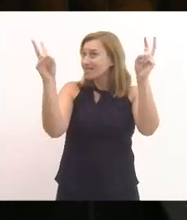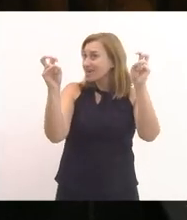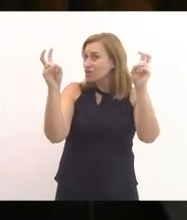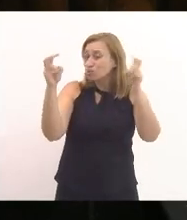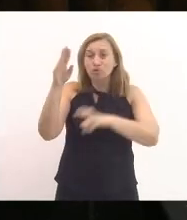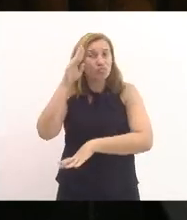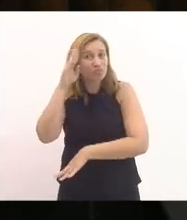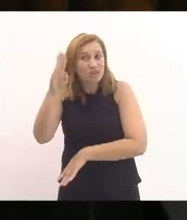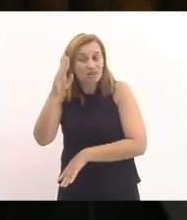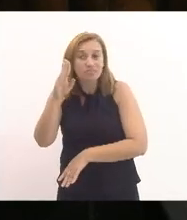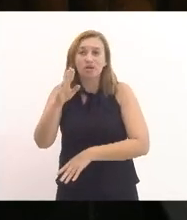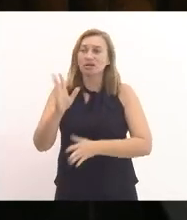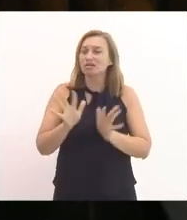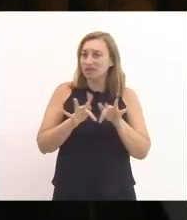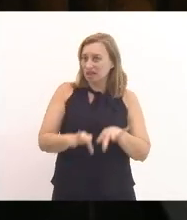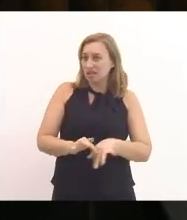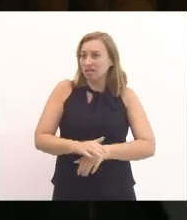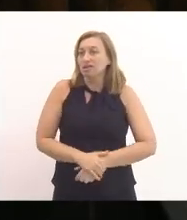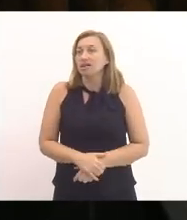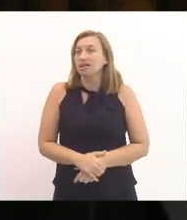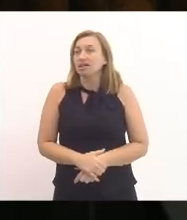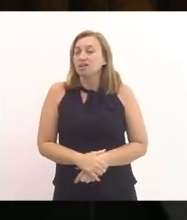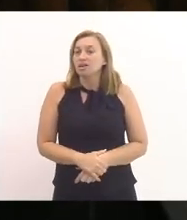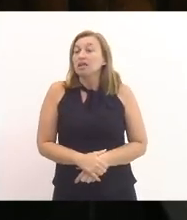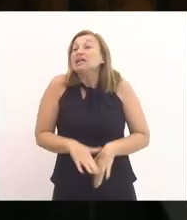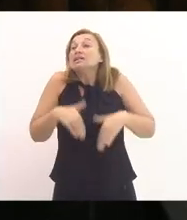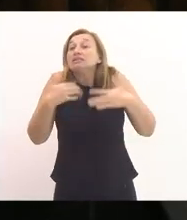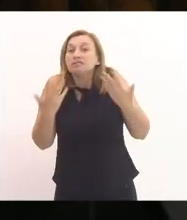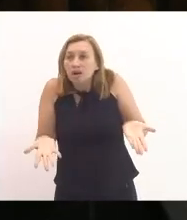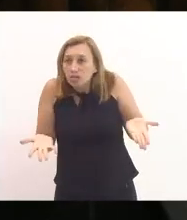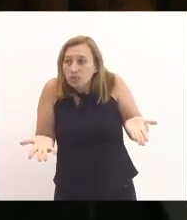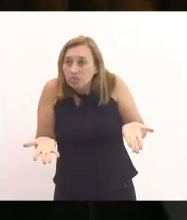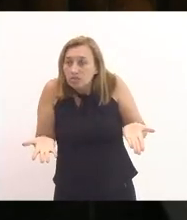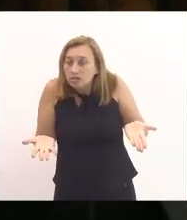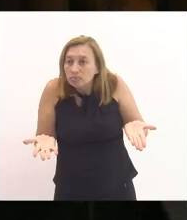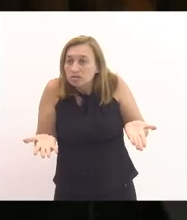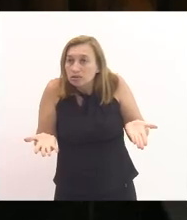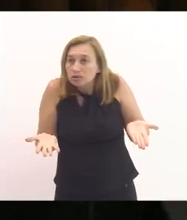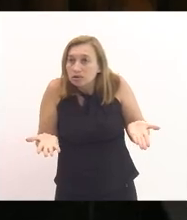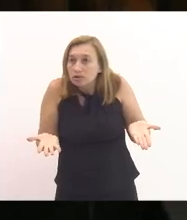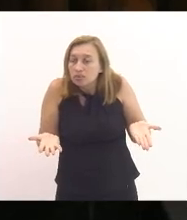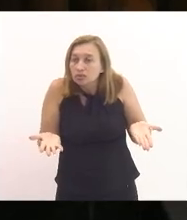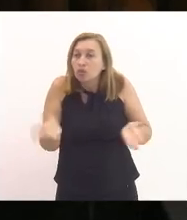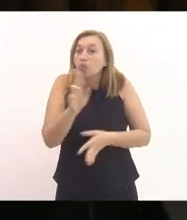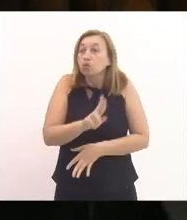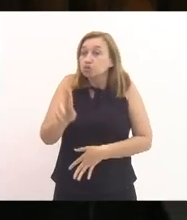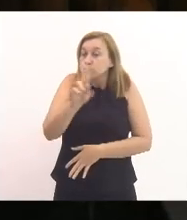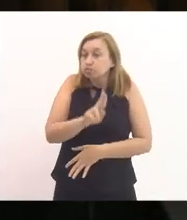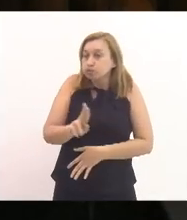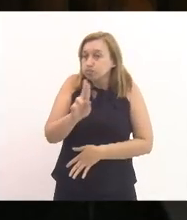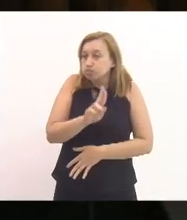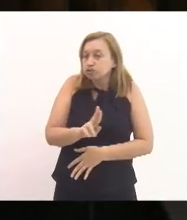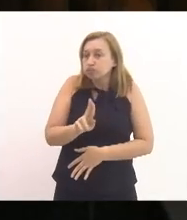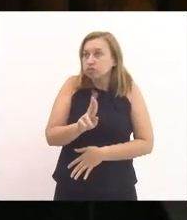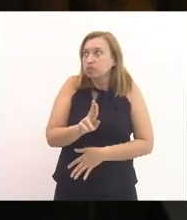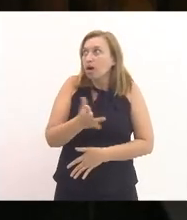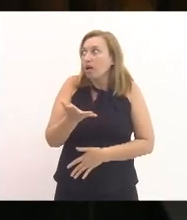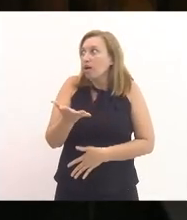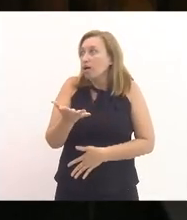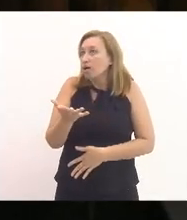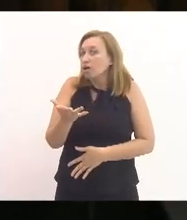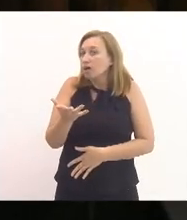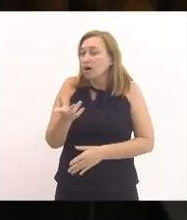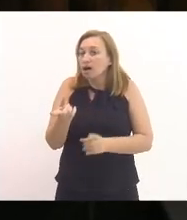questão é específica se essa nada né então eu vou utilizar até um